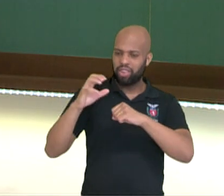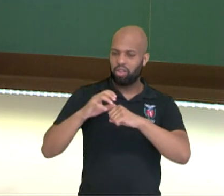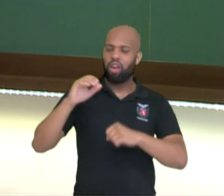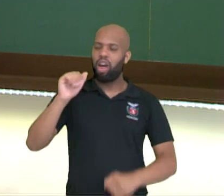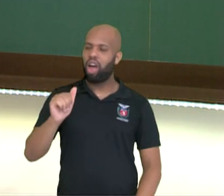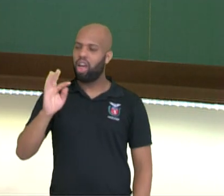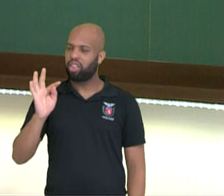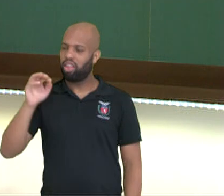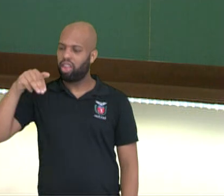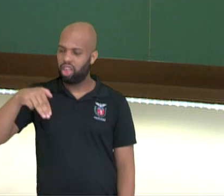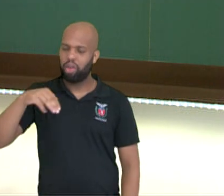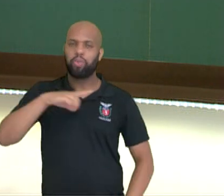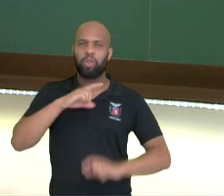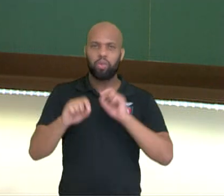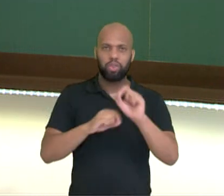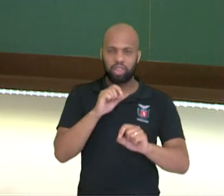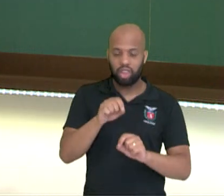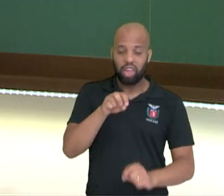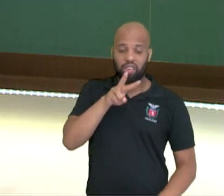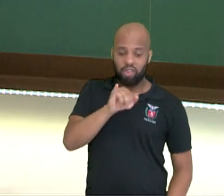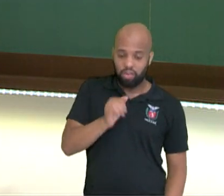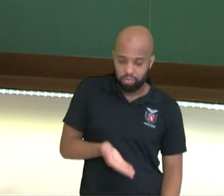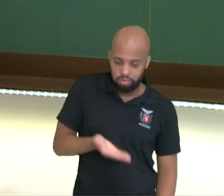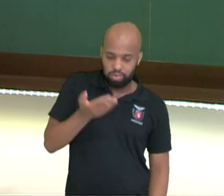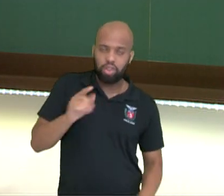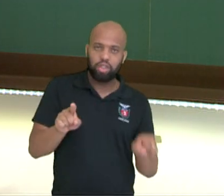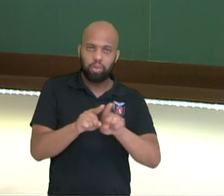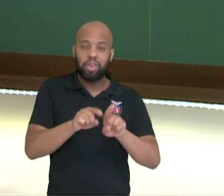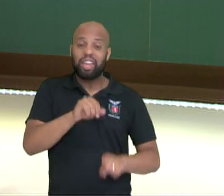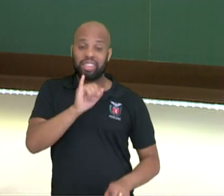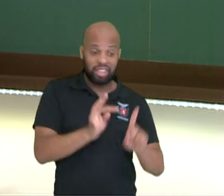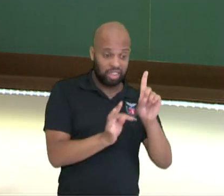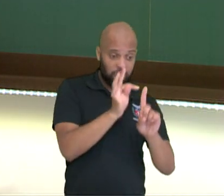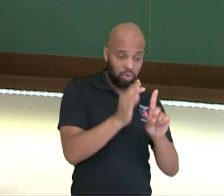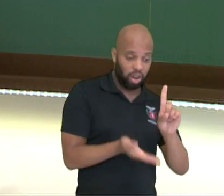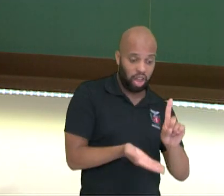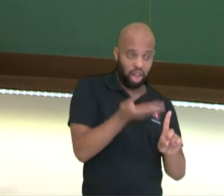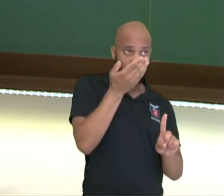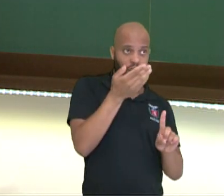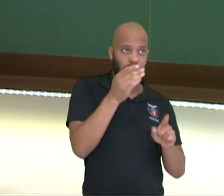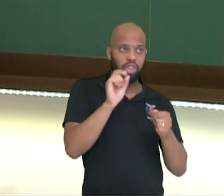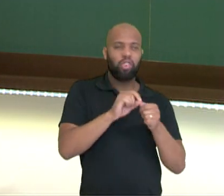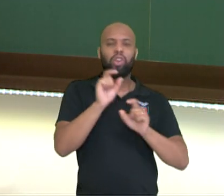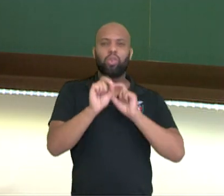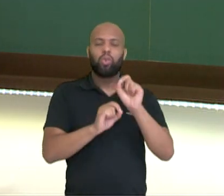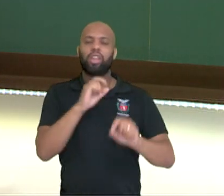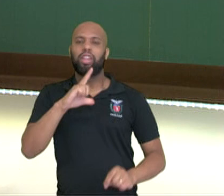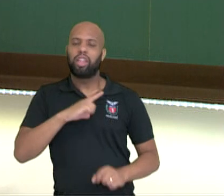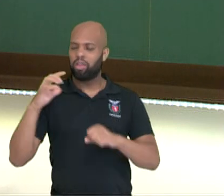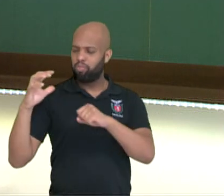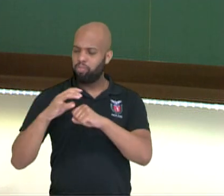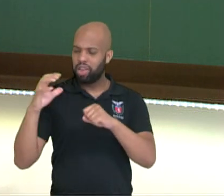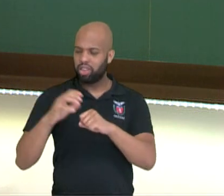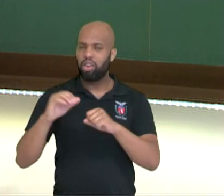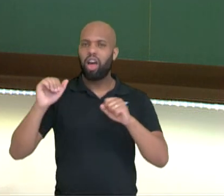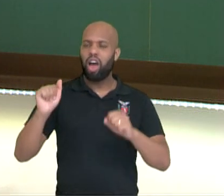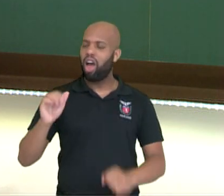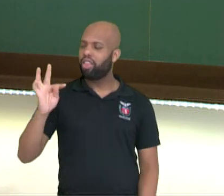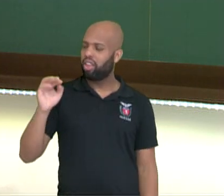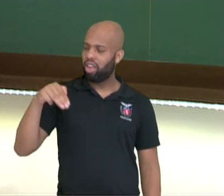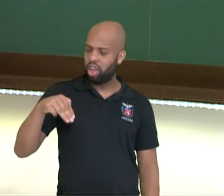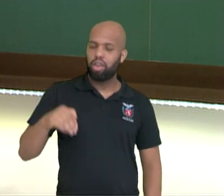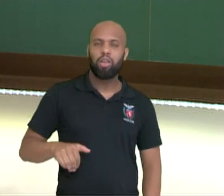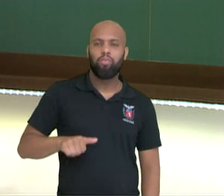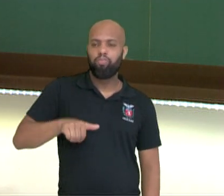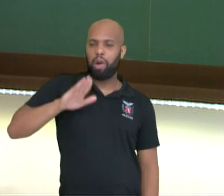alta, a pressão atmosférica tende a aumentar. Então a temperatura alta faz com que a pressão atmosférica seja mais